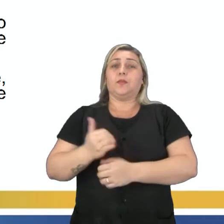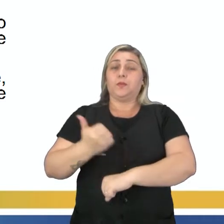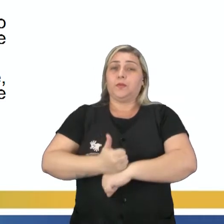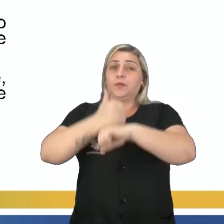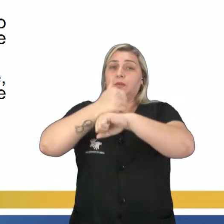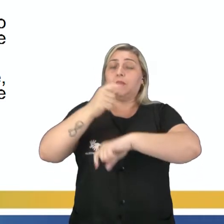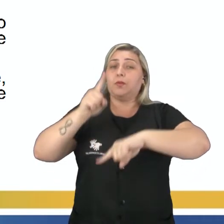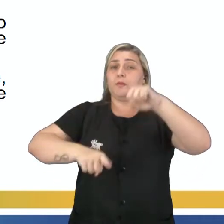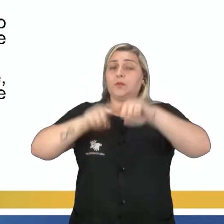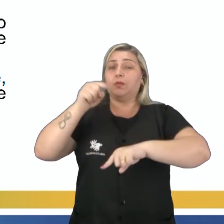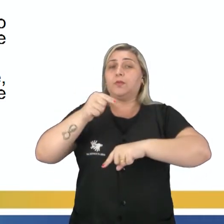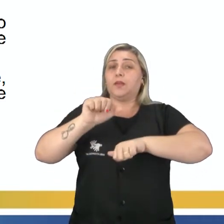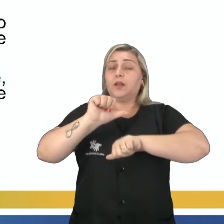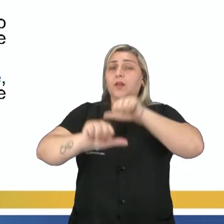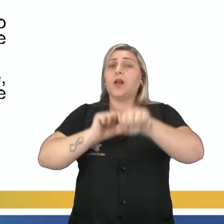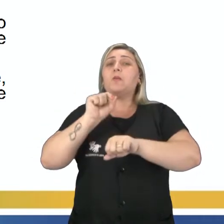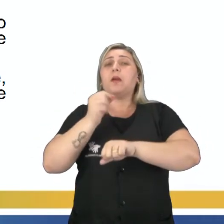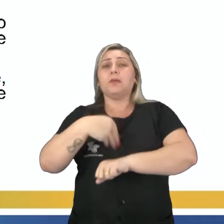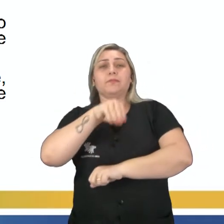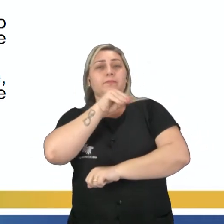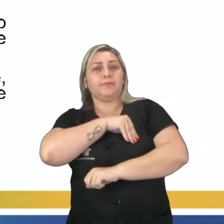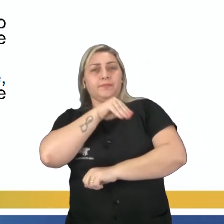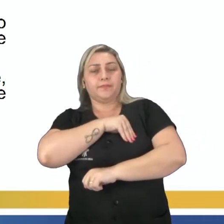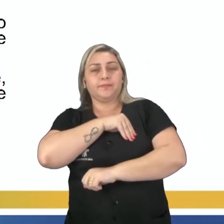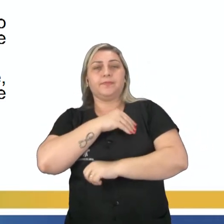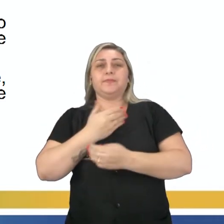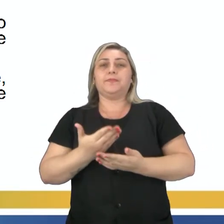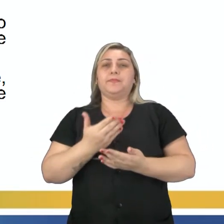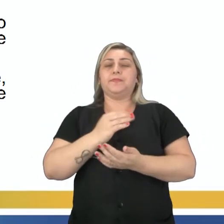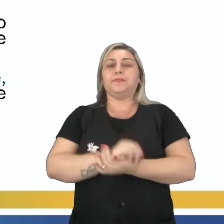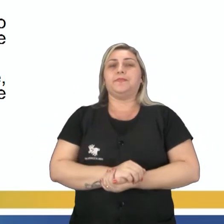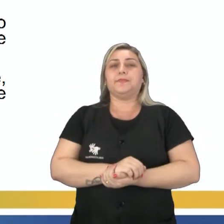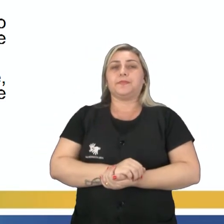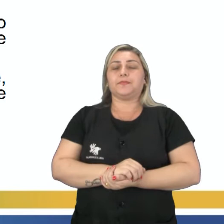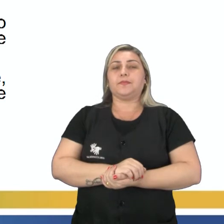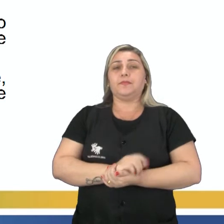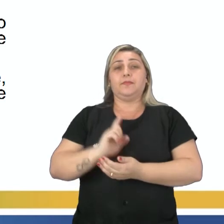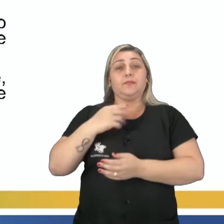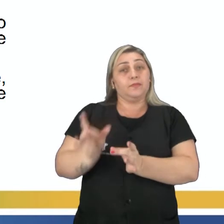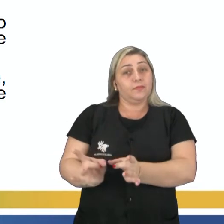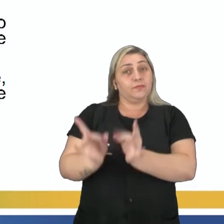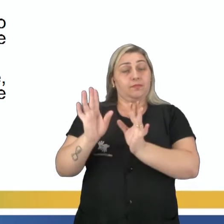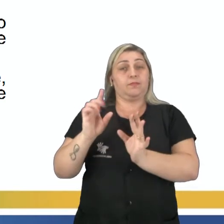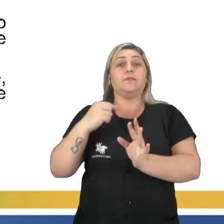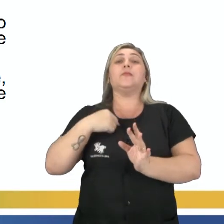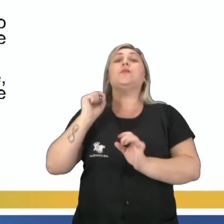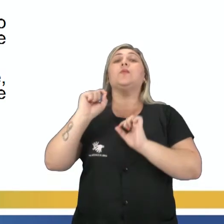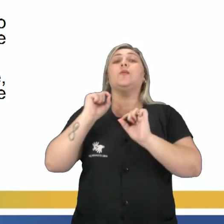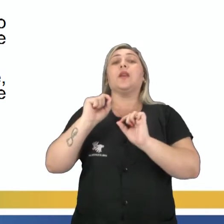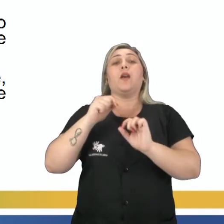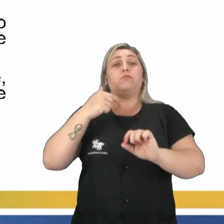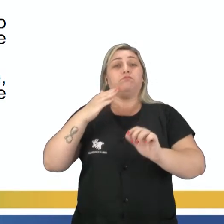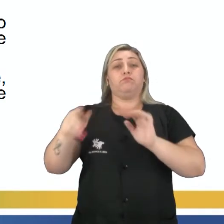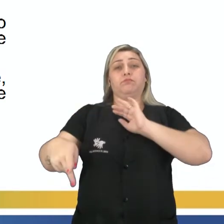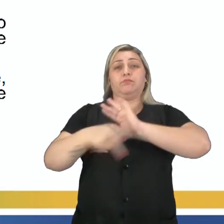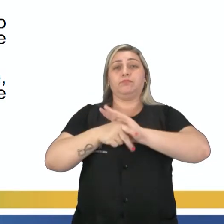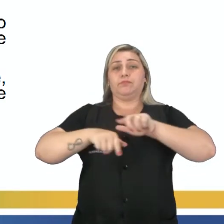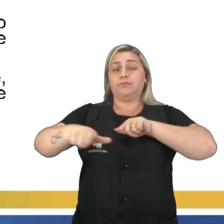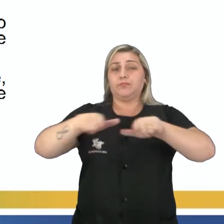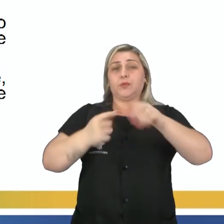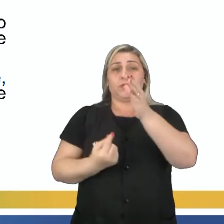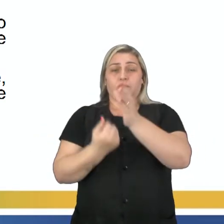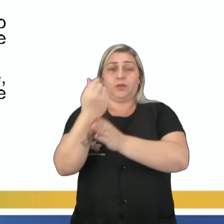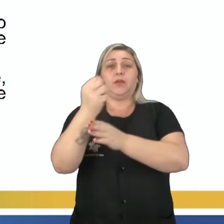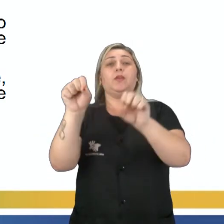qualidade, produto, é trocado por salário. Ou seja, nós vendemos a nossa mão de obra. O capitalismo é um